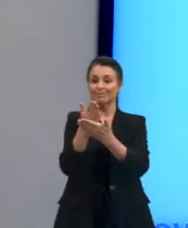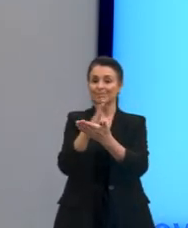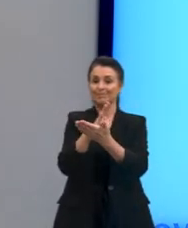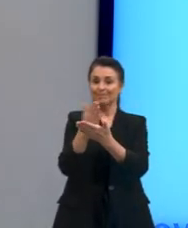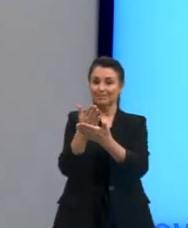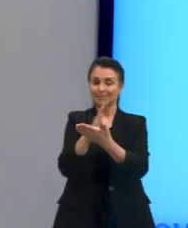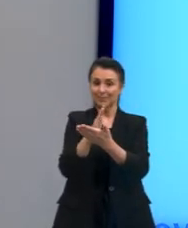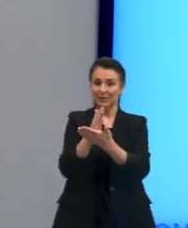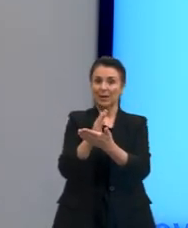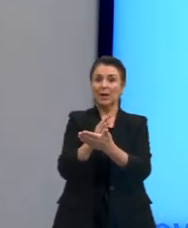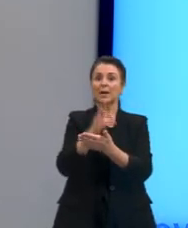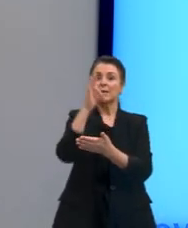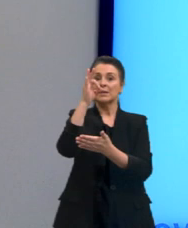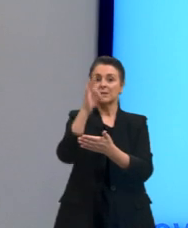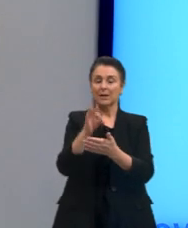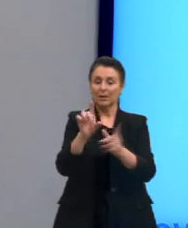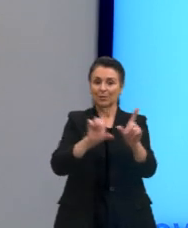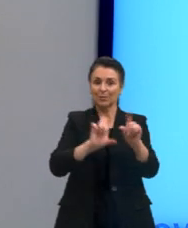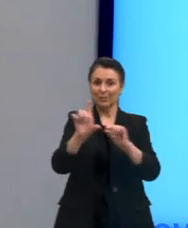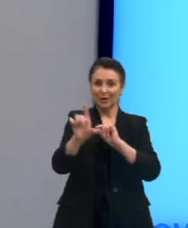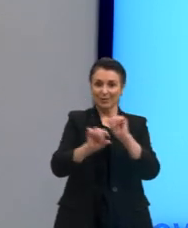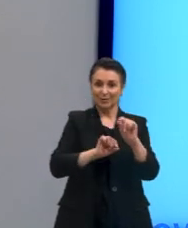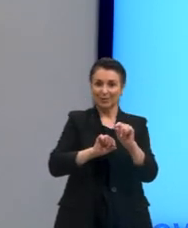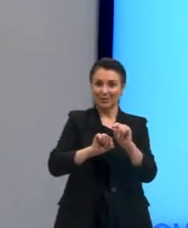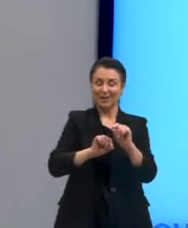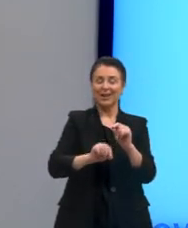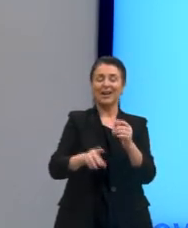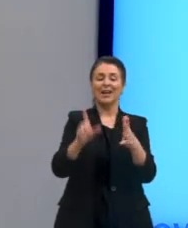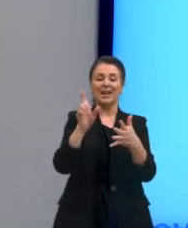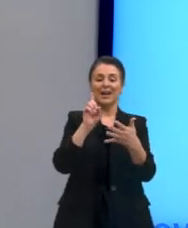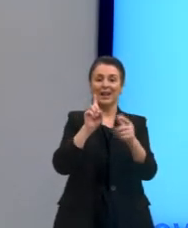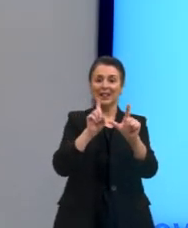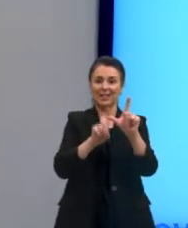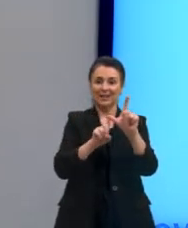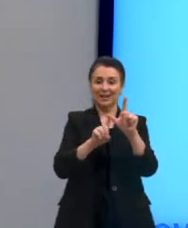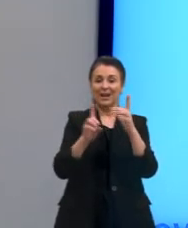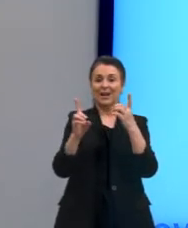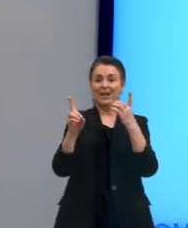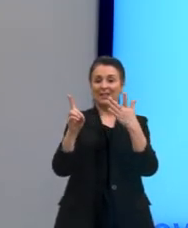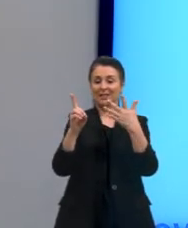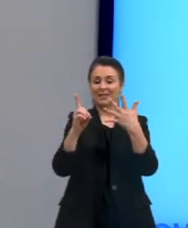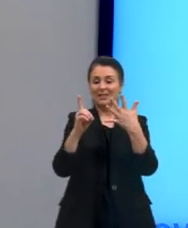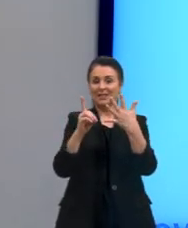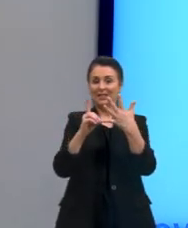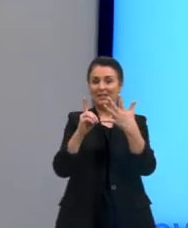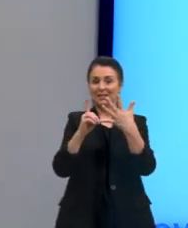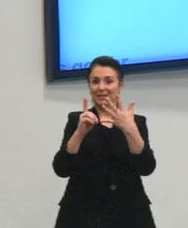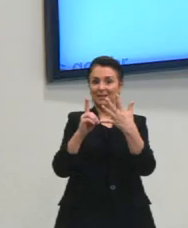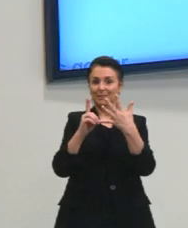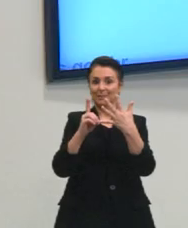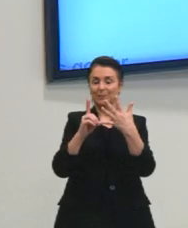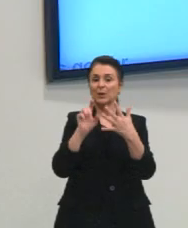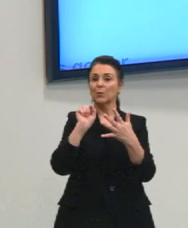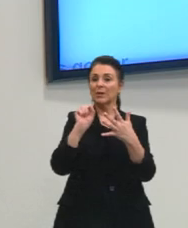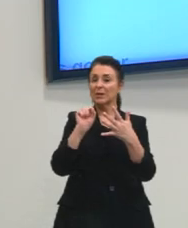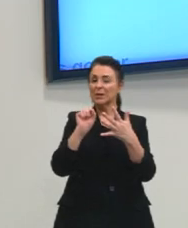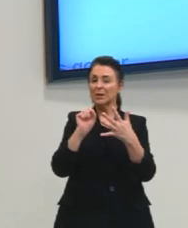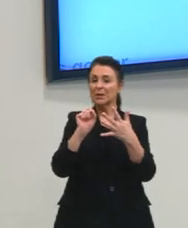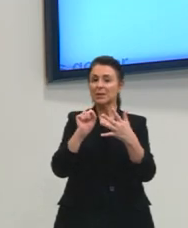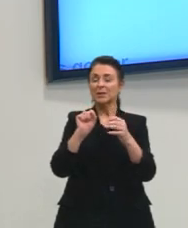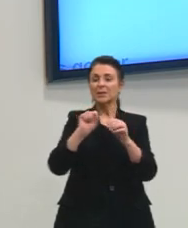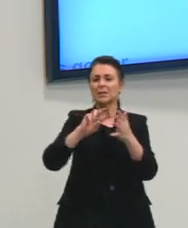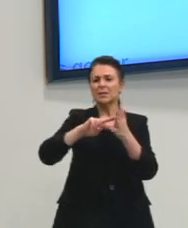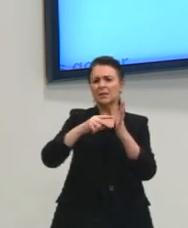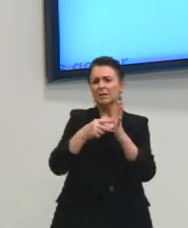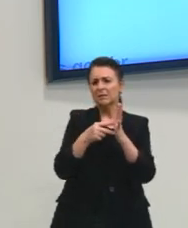a alternativa correta é a alternativa d porque os dois deram ácidos fortes que que significa que esses